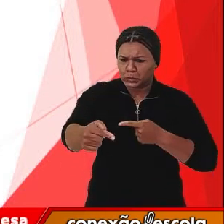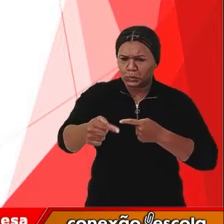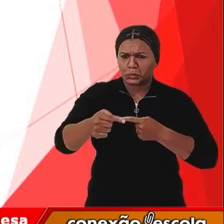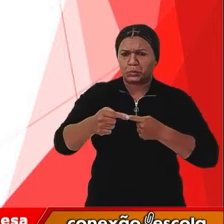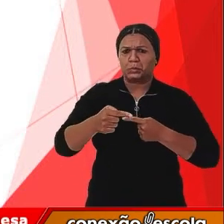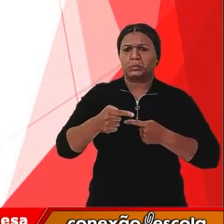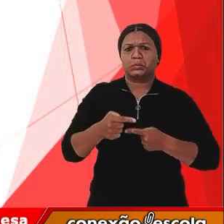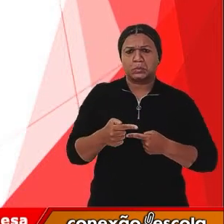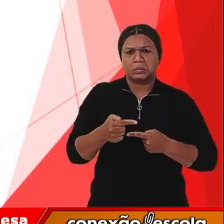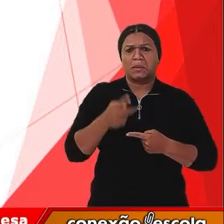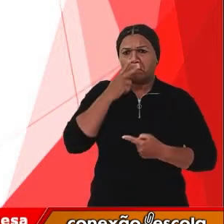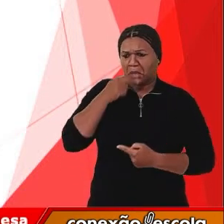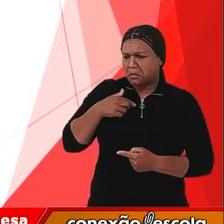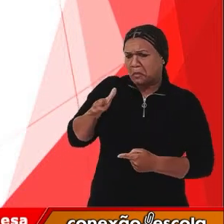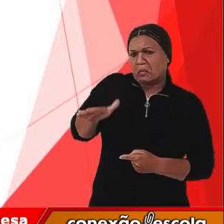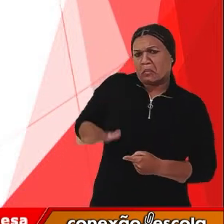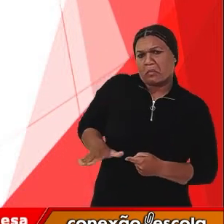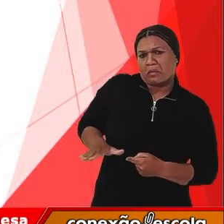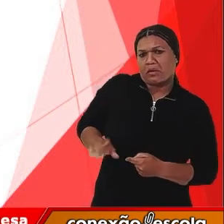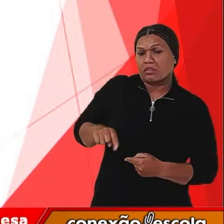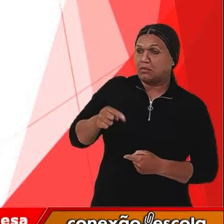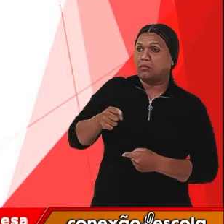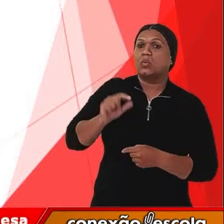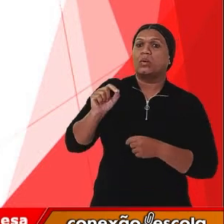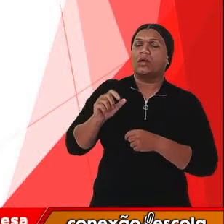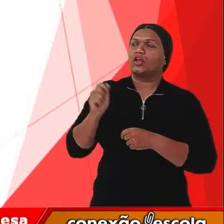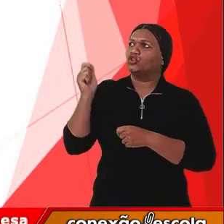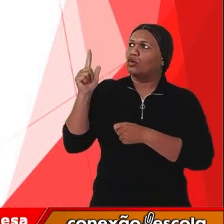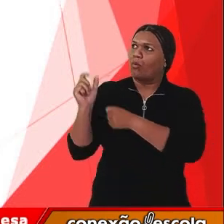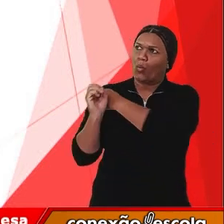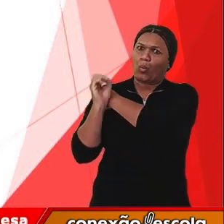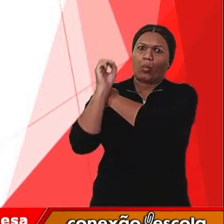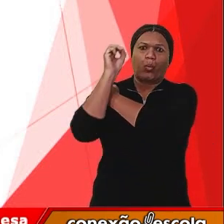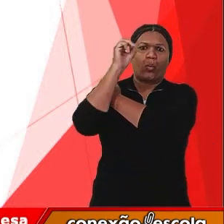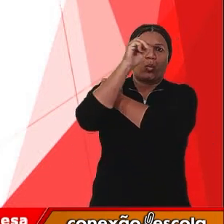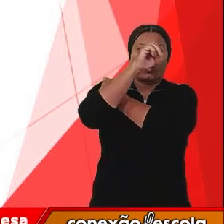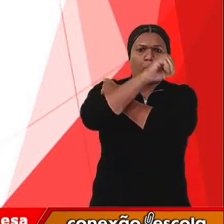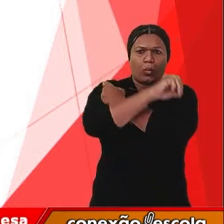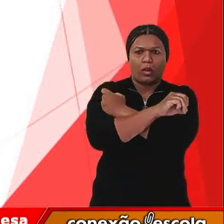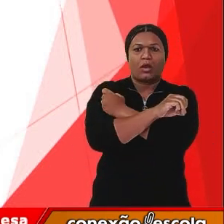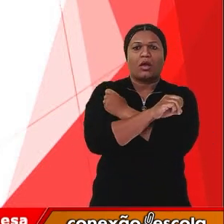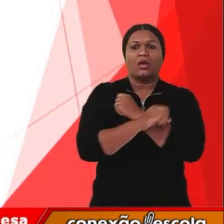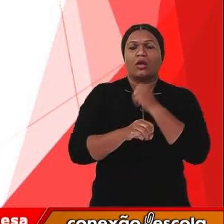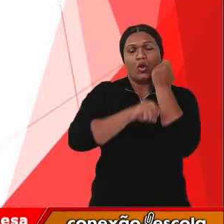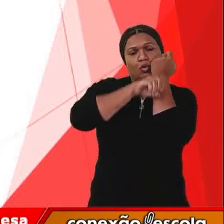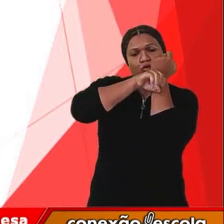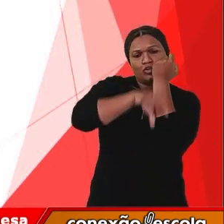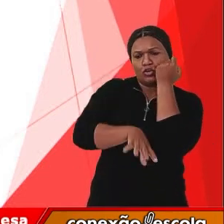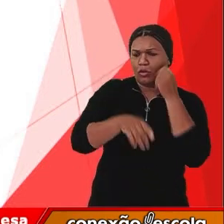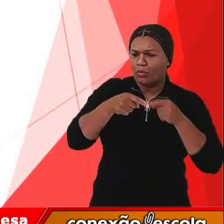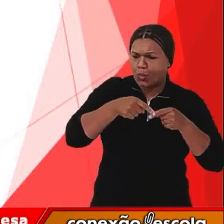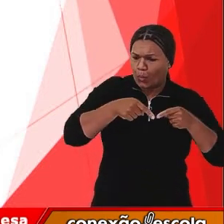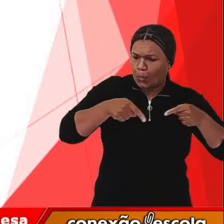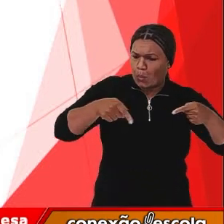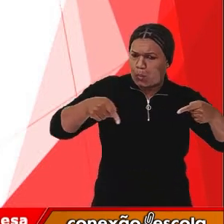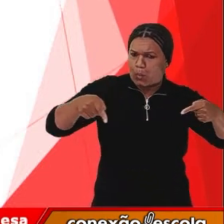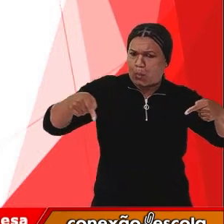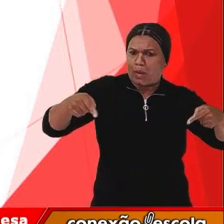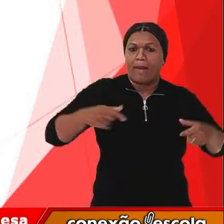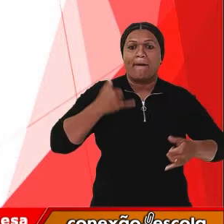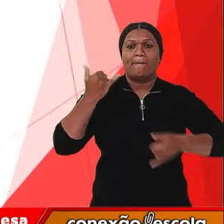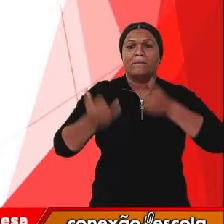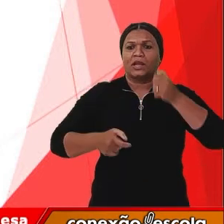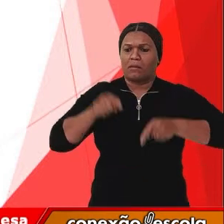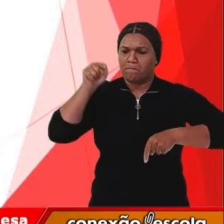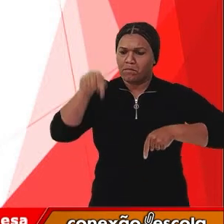menino depois a tardinha e a minha sombra tão comprida brinca de pernas de pau